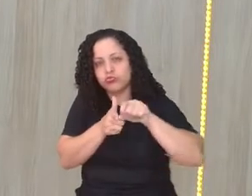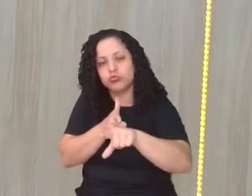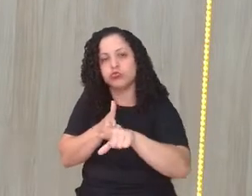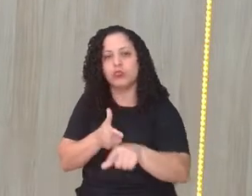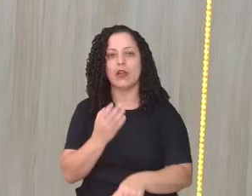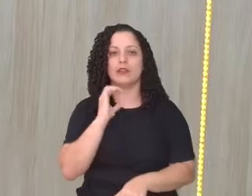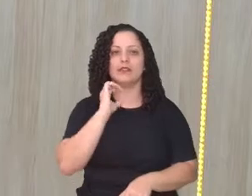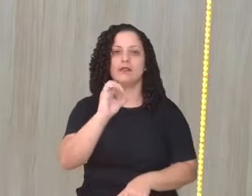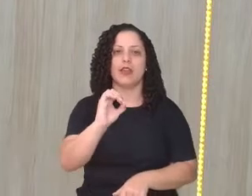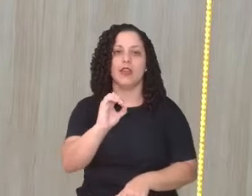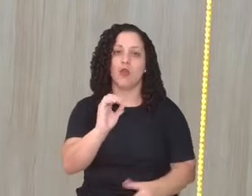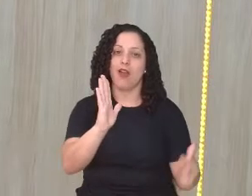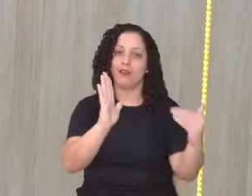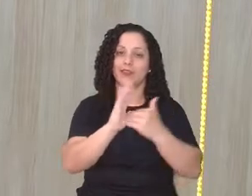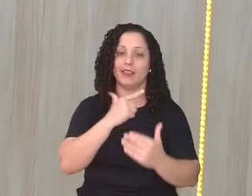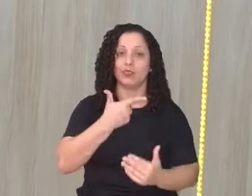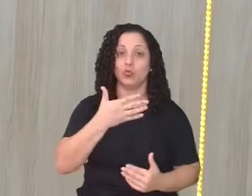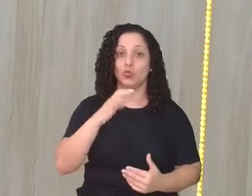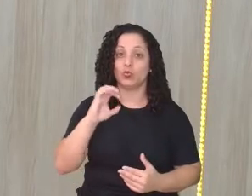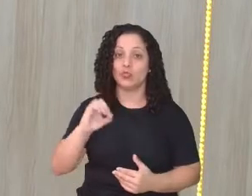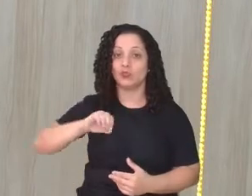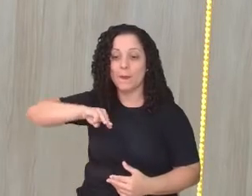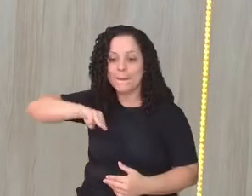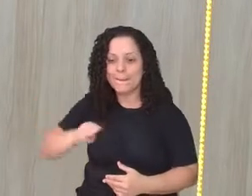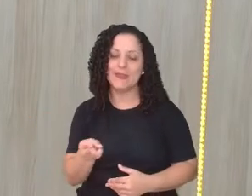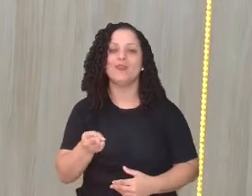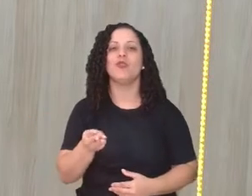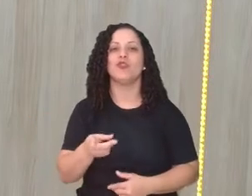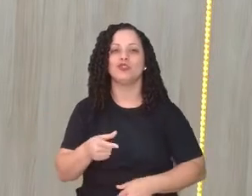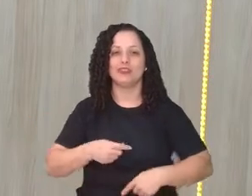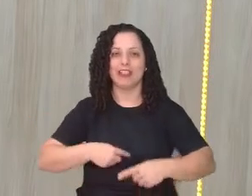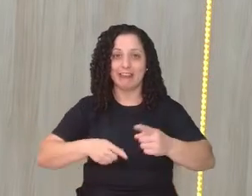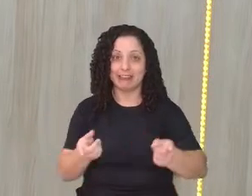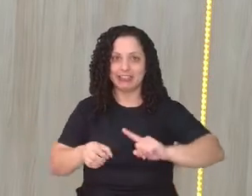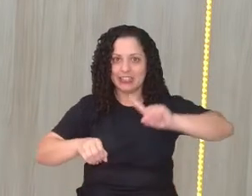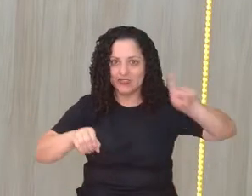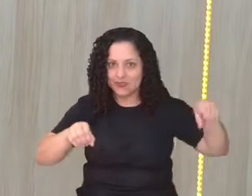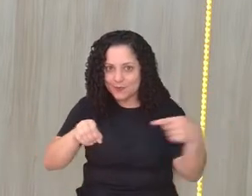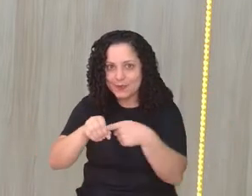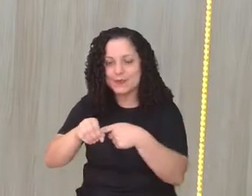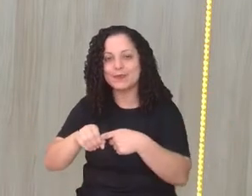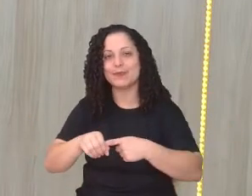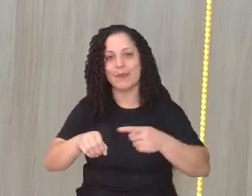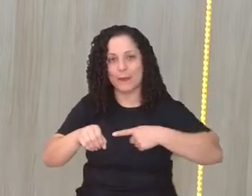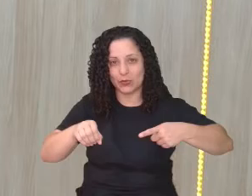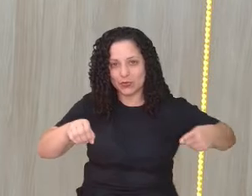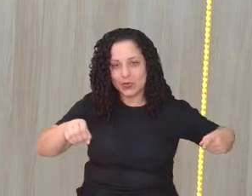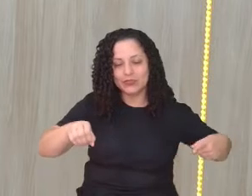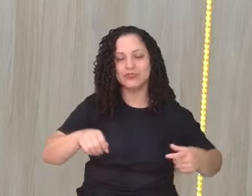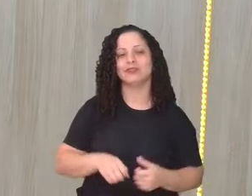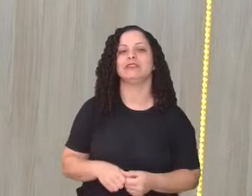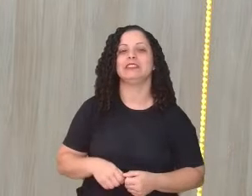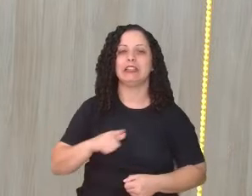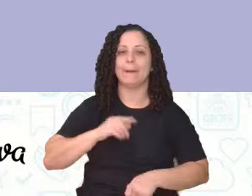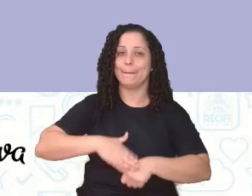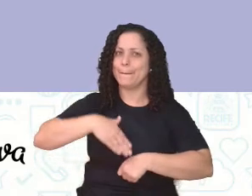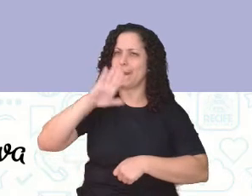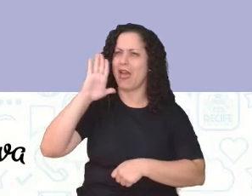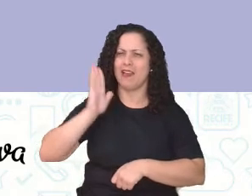0 a 200 milhões de espermatozoides. Alguns cientistas acreditam que são lançados muito mais de 200